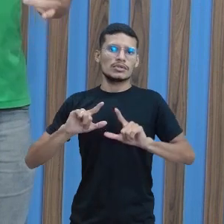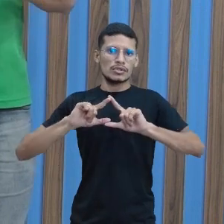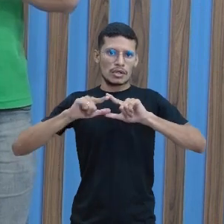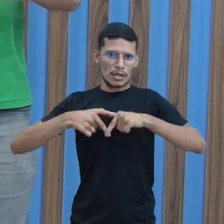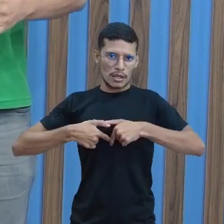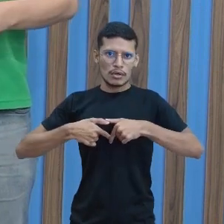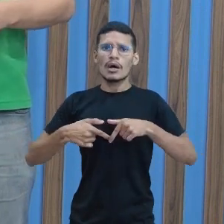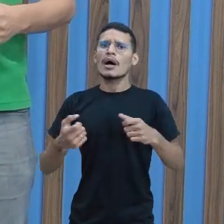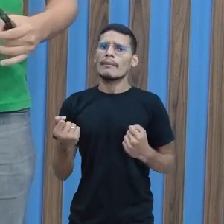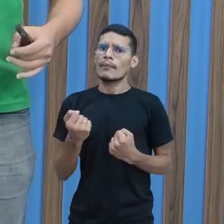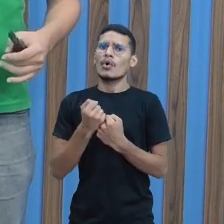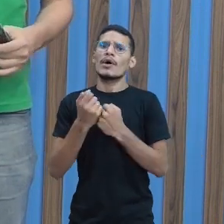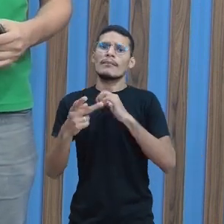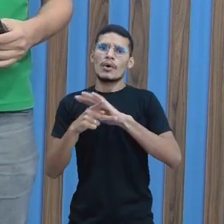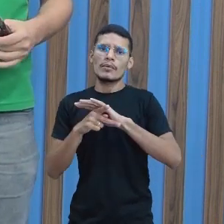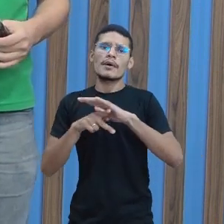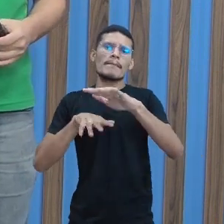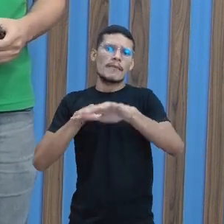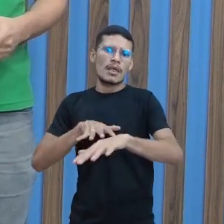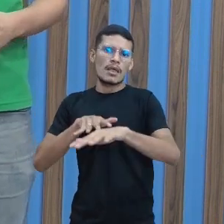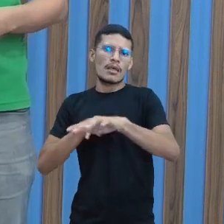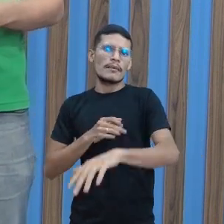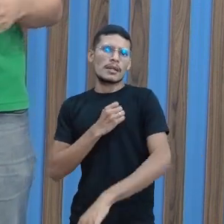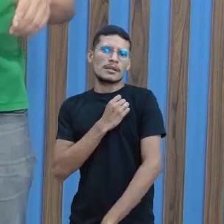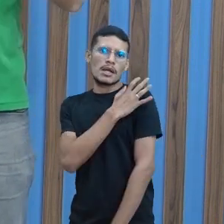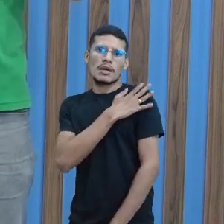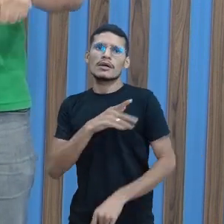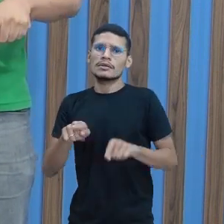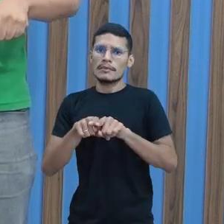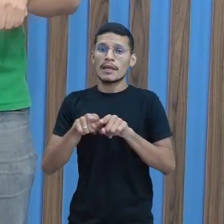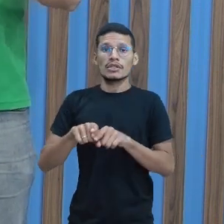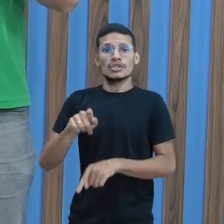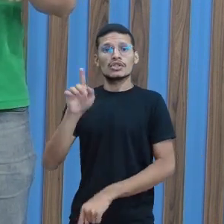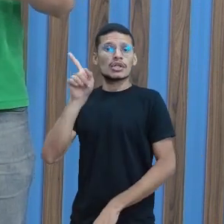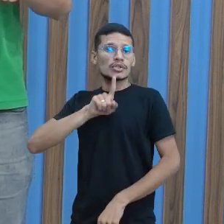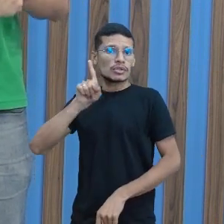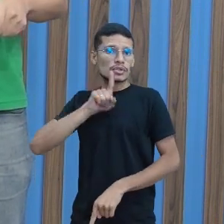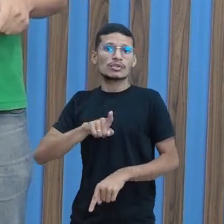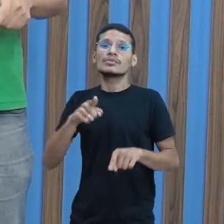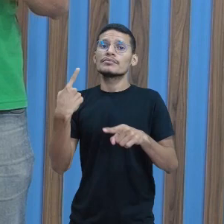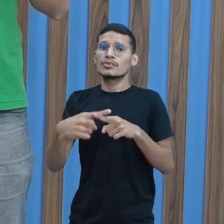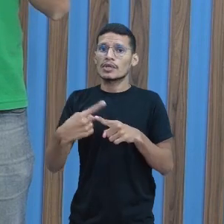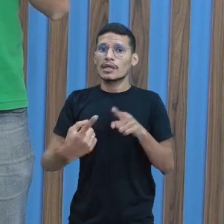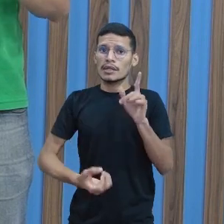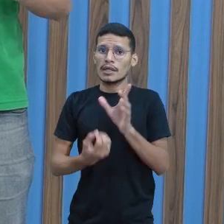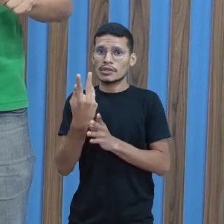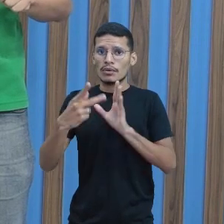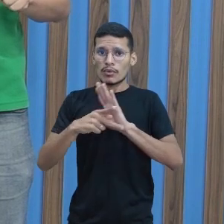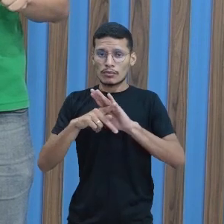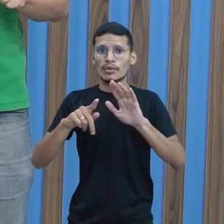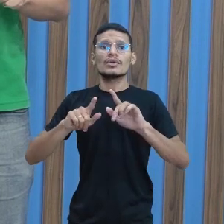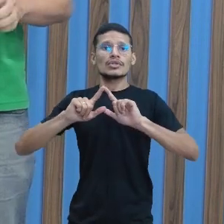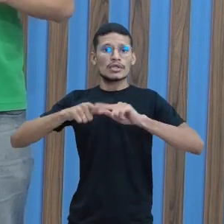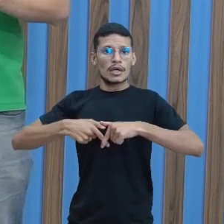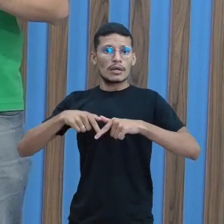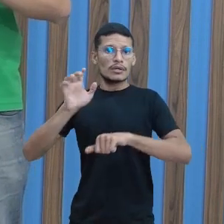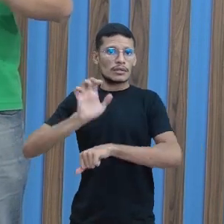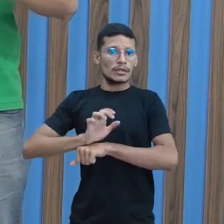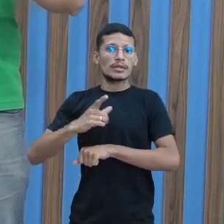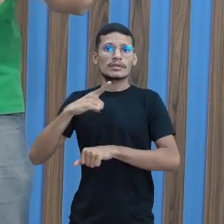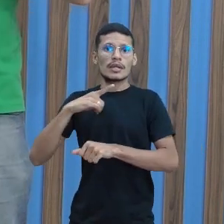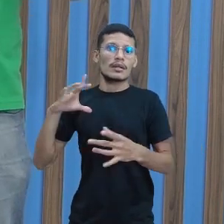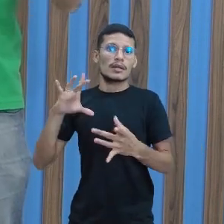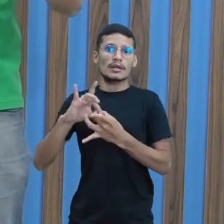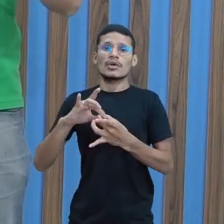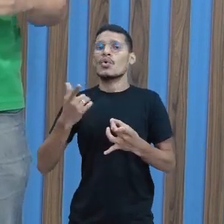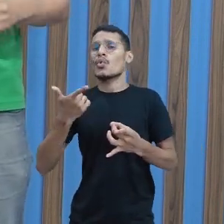vai apoiar militarmente, como recebeu o apoio dos Estados Unidos, até porque a criação, né, do Estado de Israel está relacionado